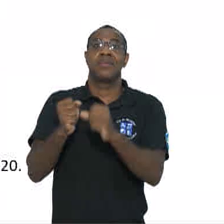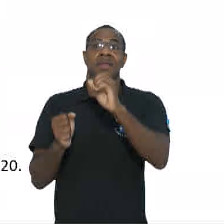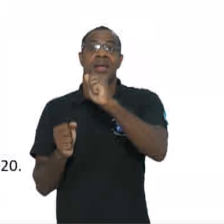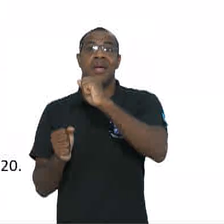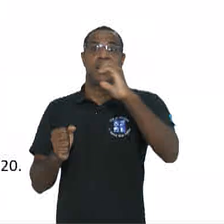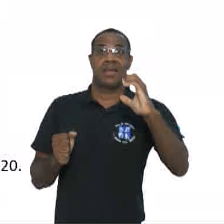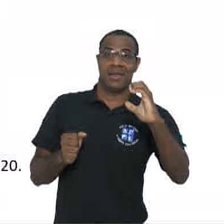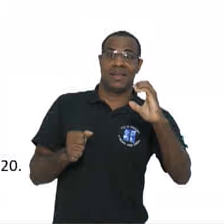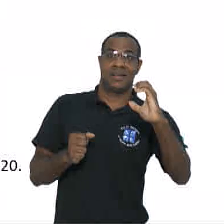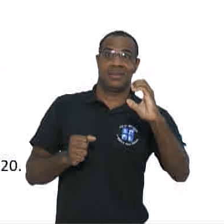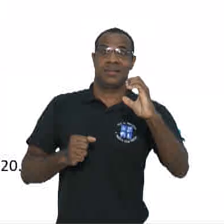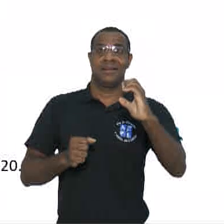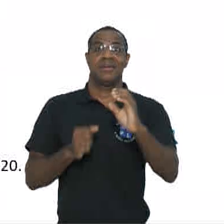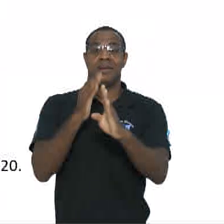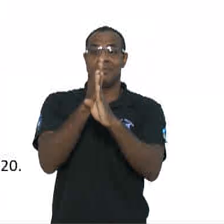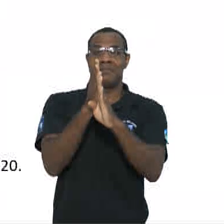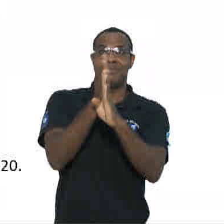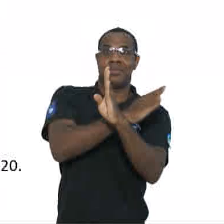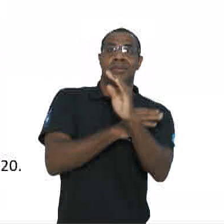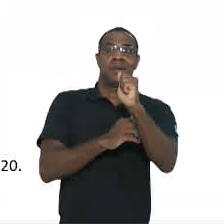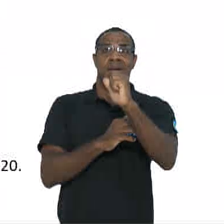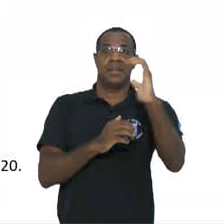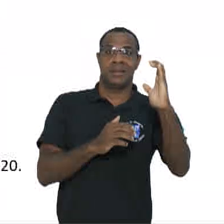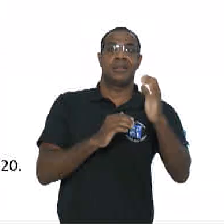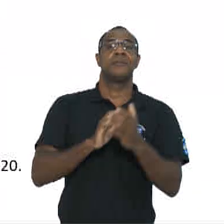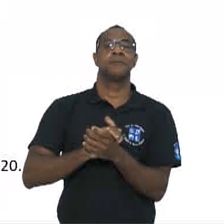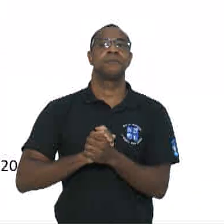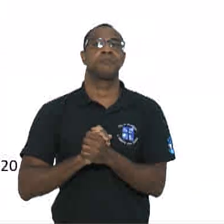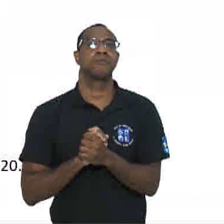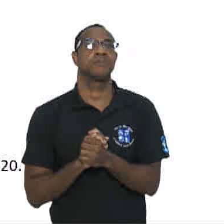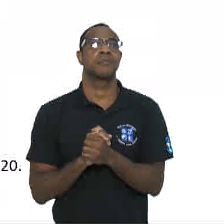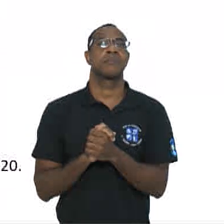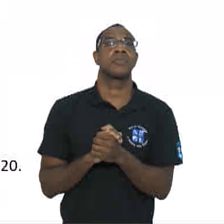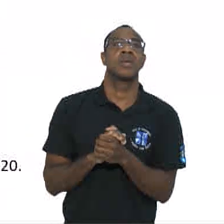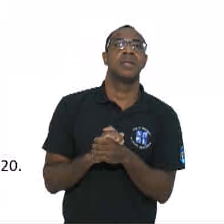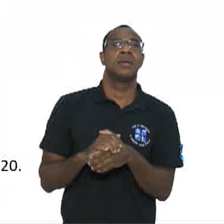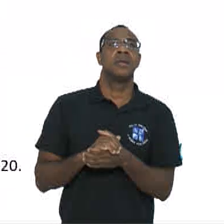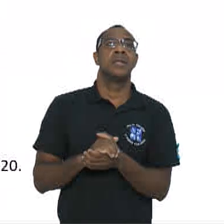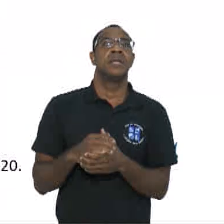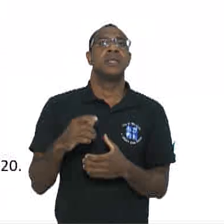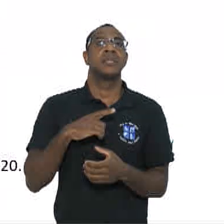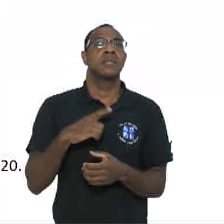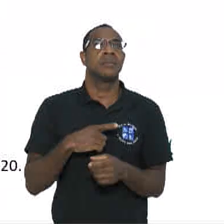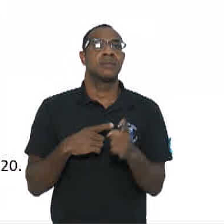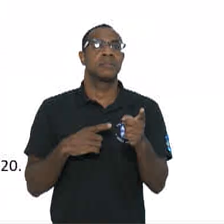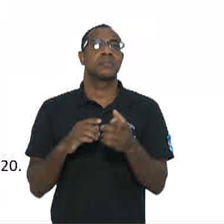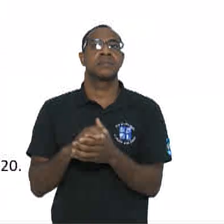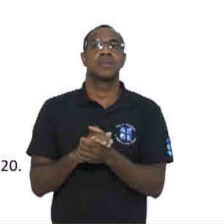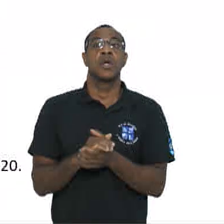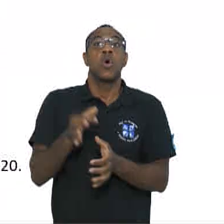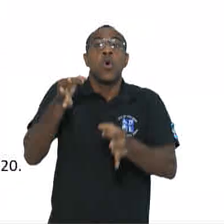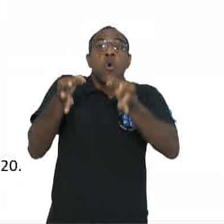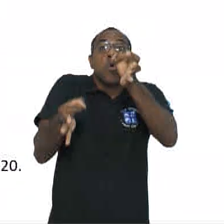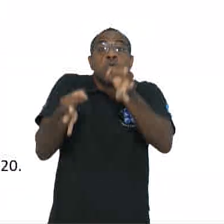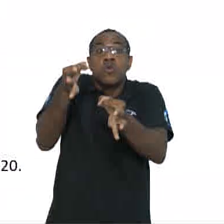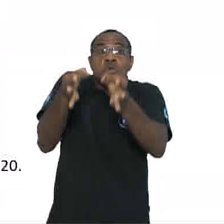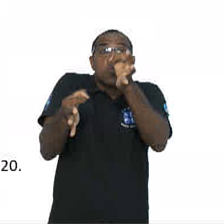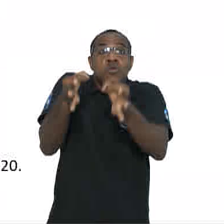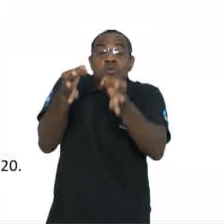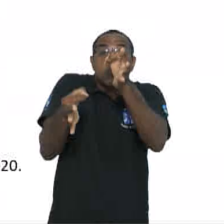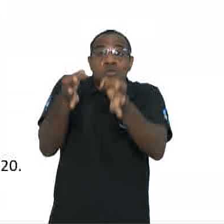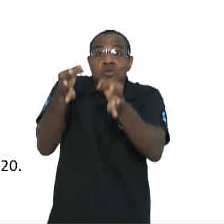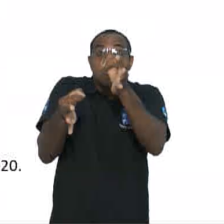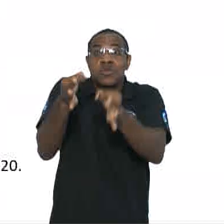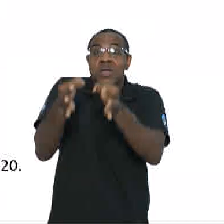papiro colocados em túmulos, o Livro dos Mortos é um indício de que os egípcios temiam, quem não temeria, o julgamento de